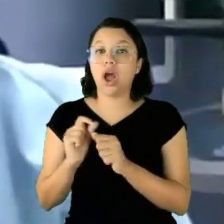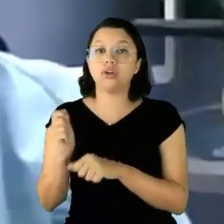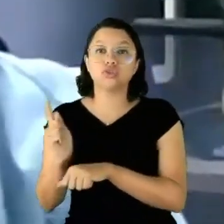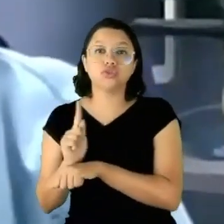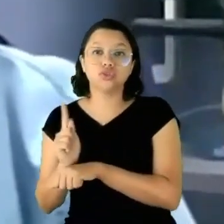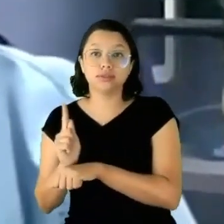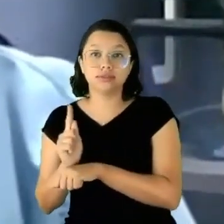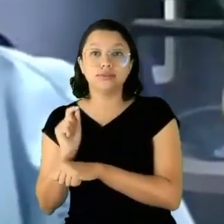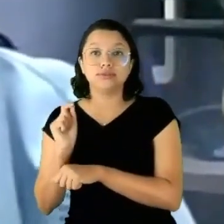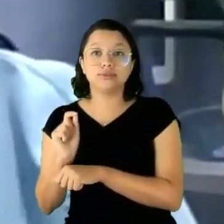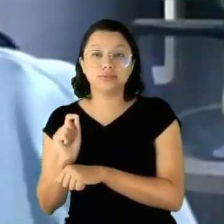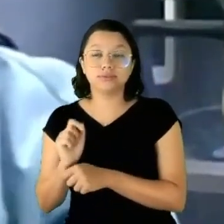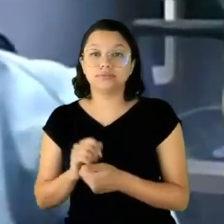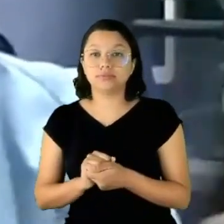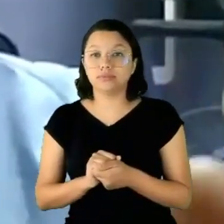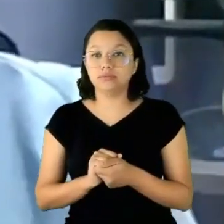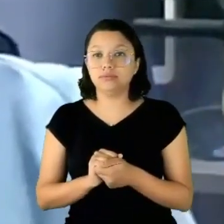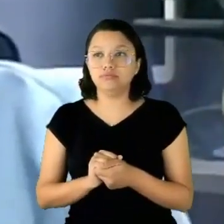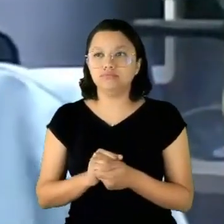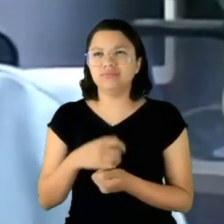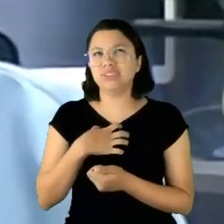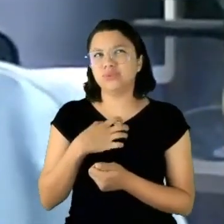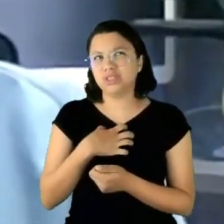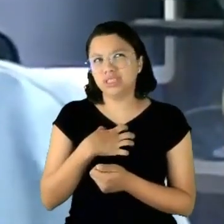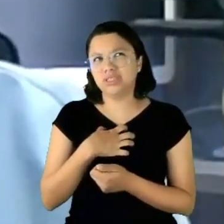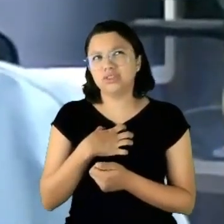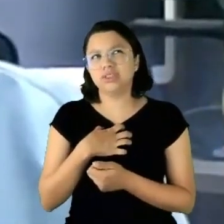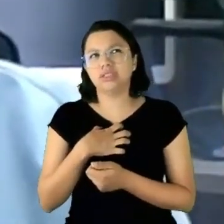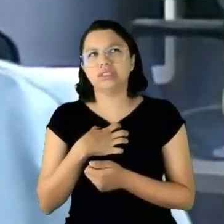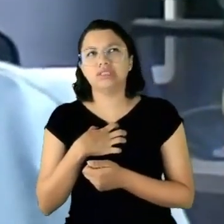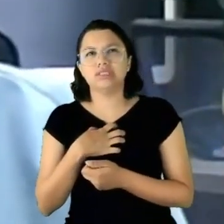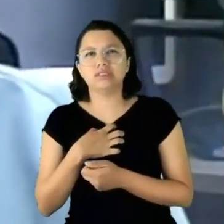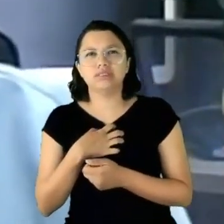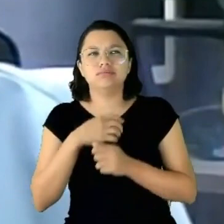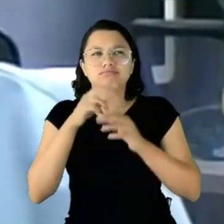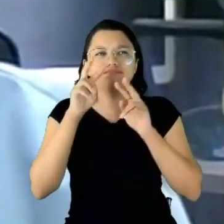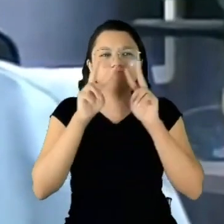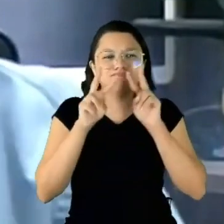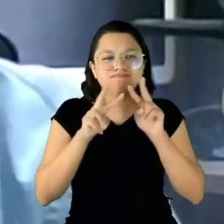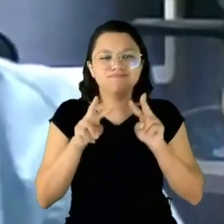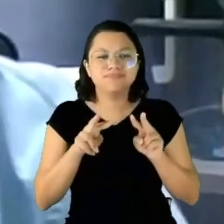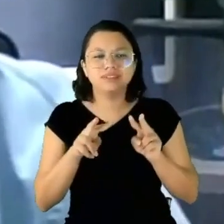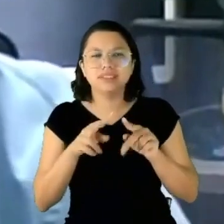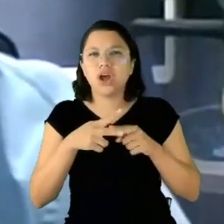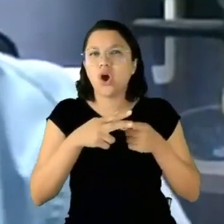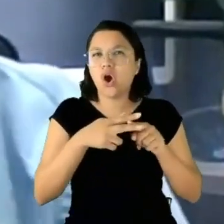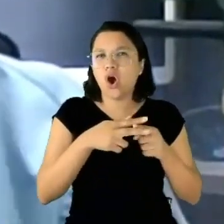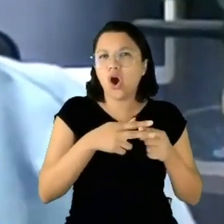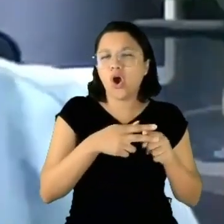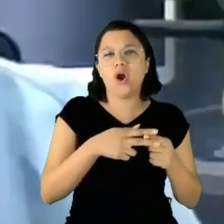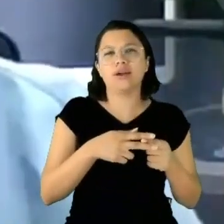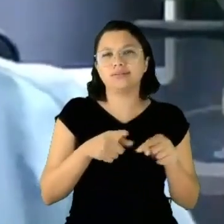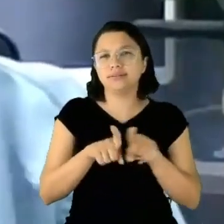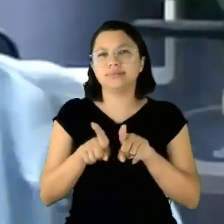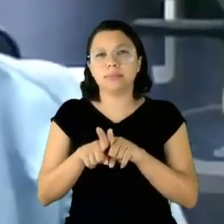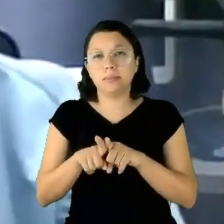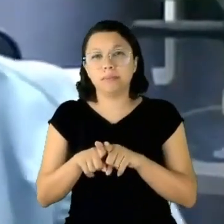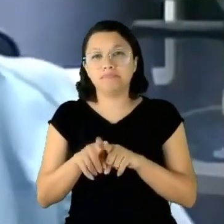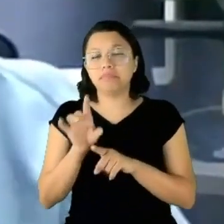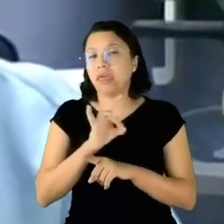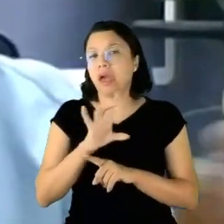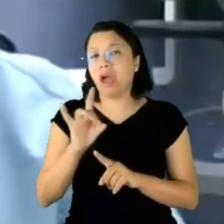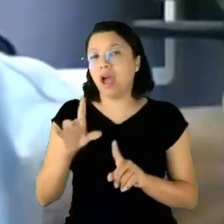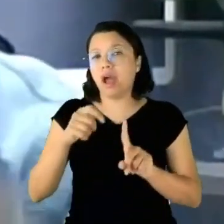de uma forma de inspeção ou de correção da unidade mensalmente a cada